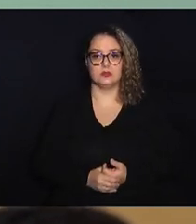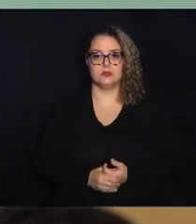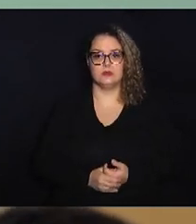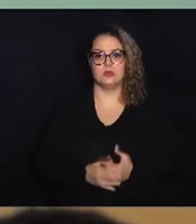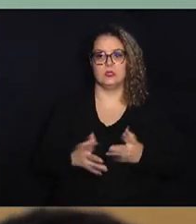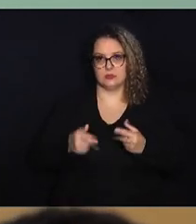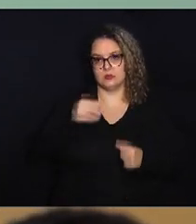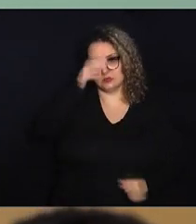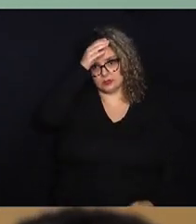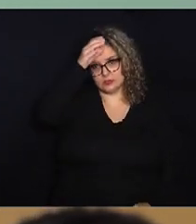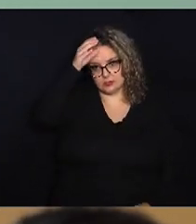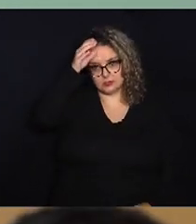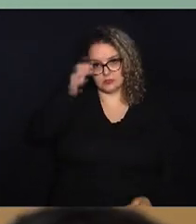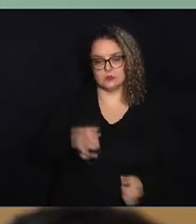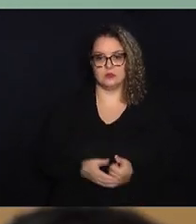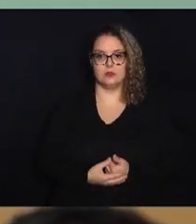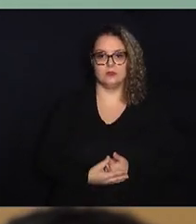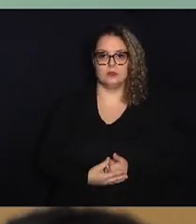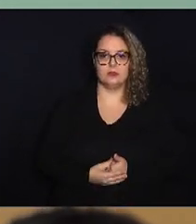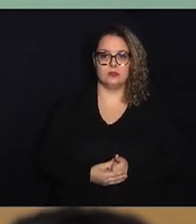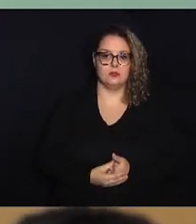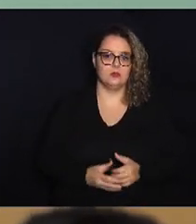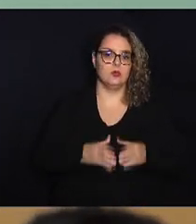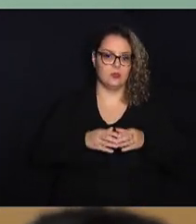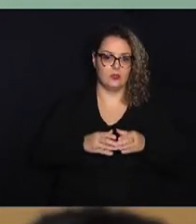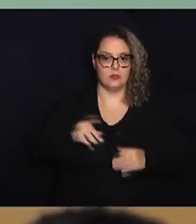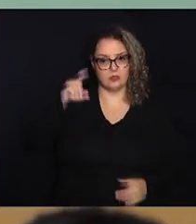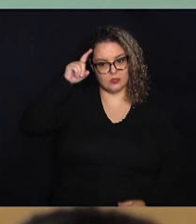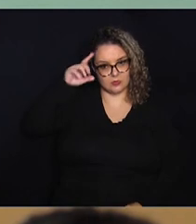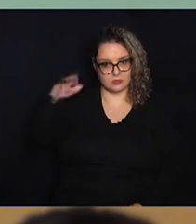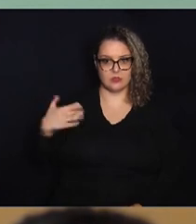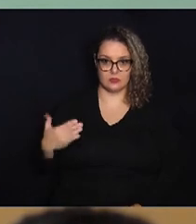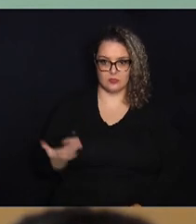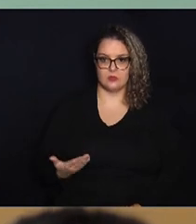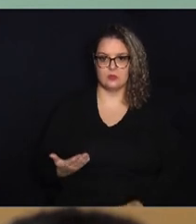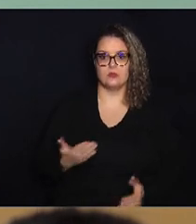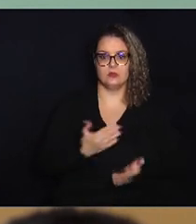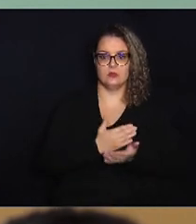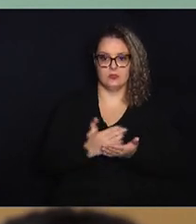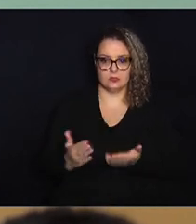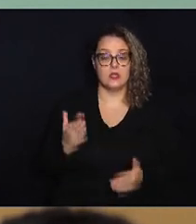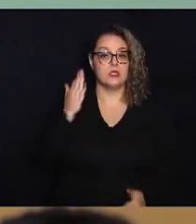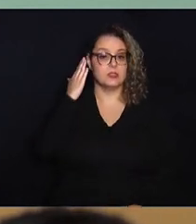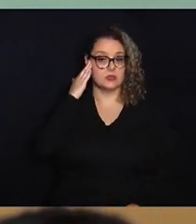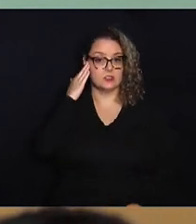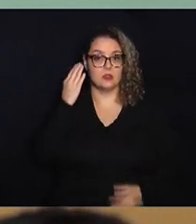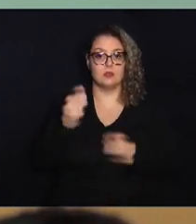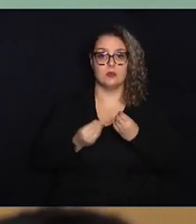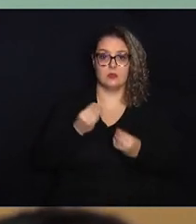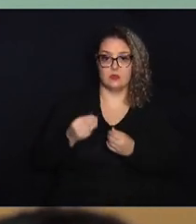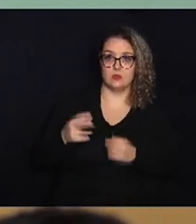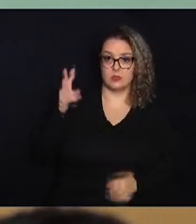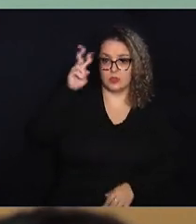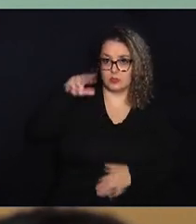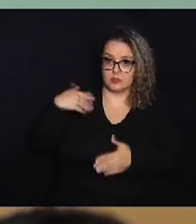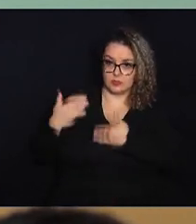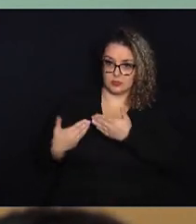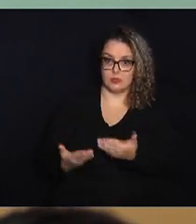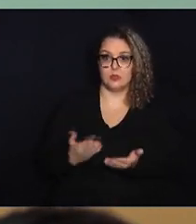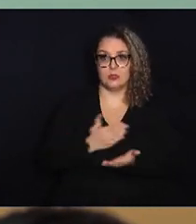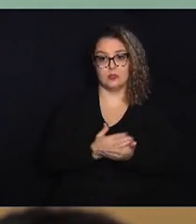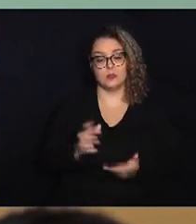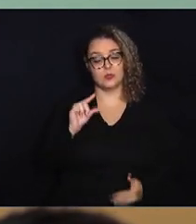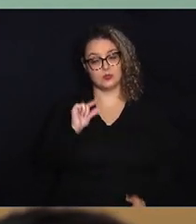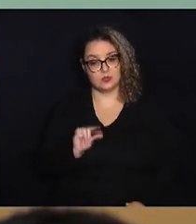clientes também que convivem com a gente tipo, desde o começo, sabe como que foi a nossa história desde o começo, que a gente começou